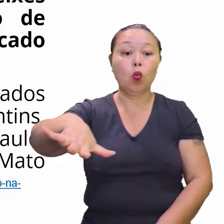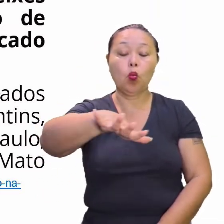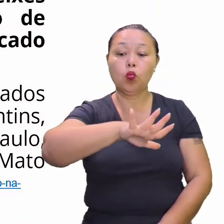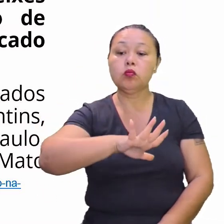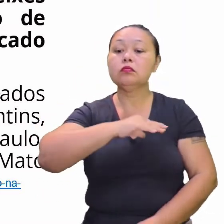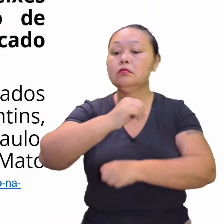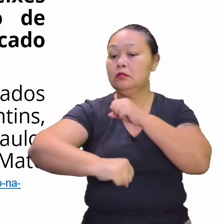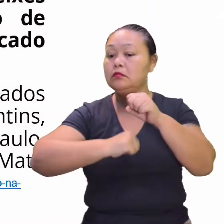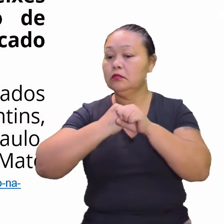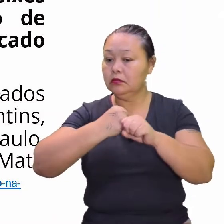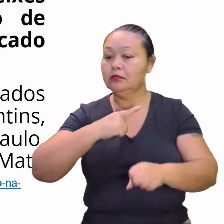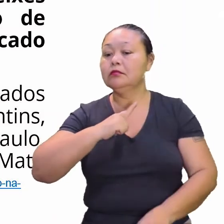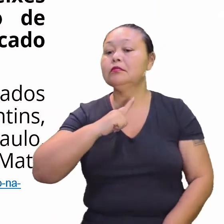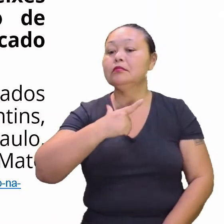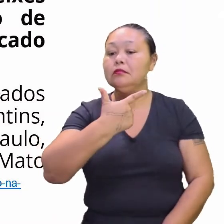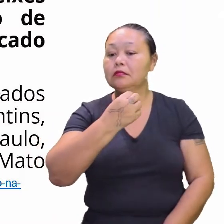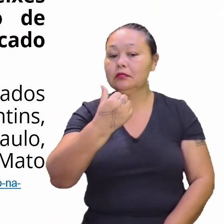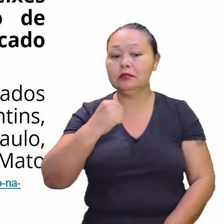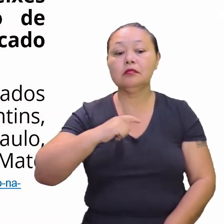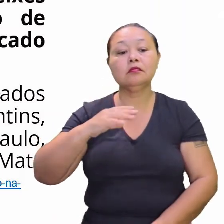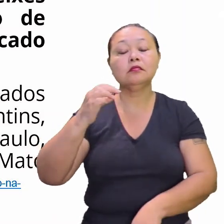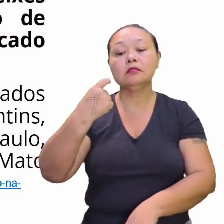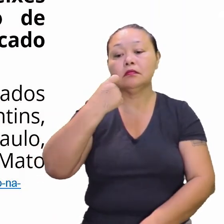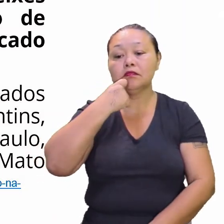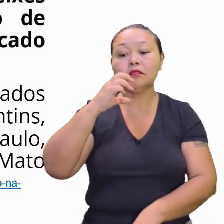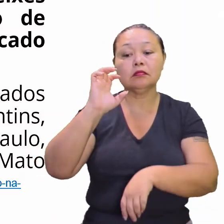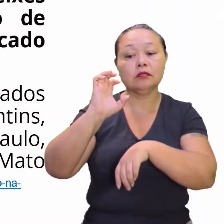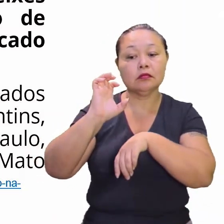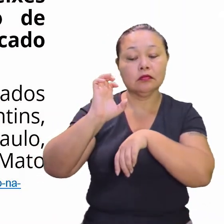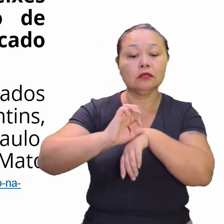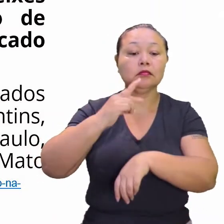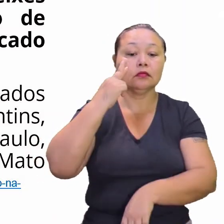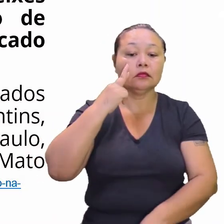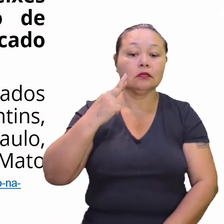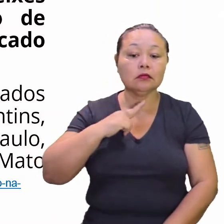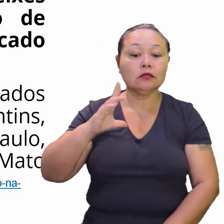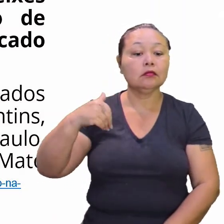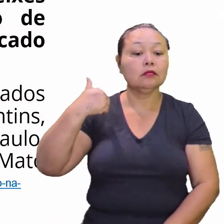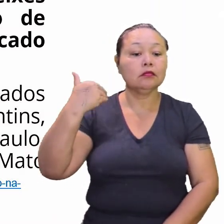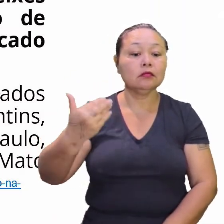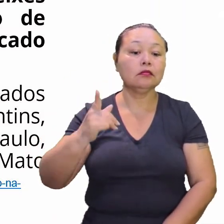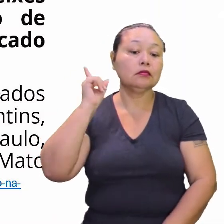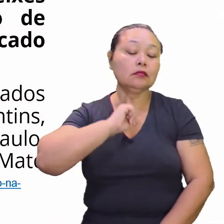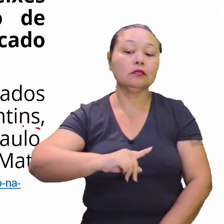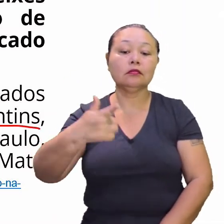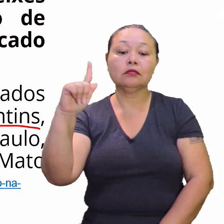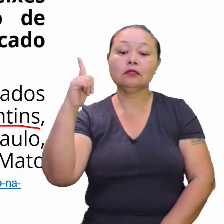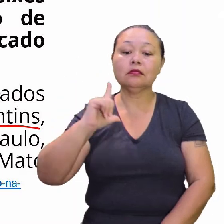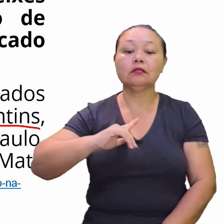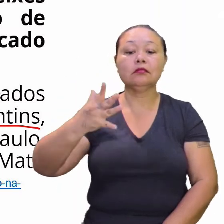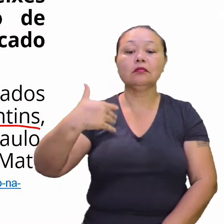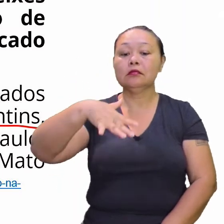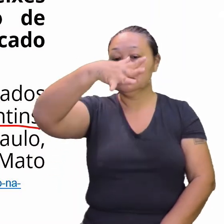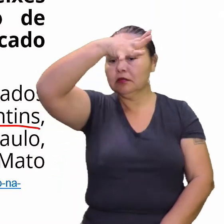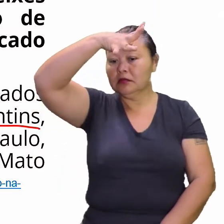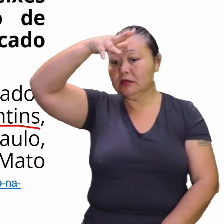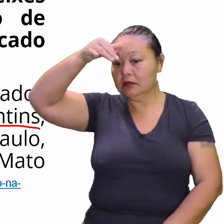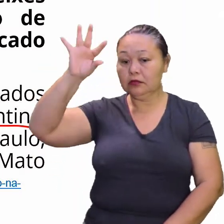2017. O peixe de Rondônia está abastecendo Minas, Goiás, Mato Grosso,